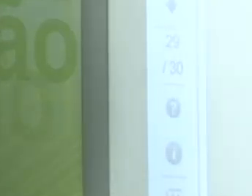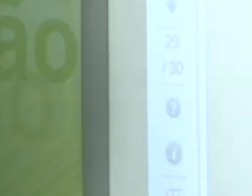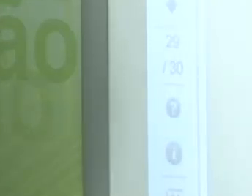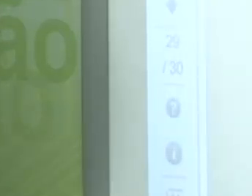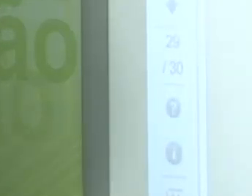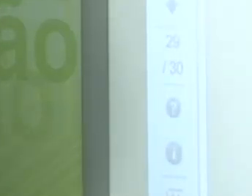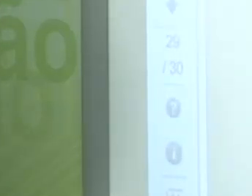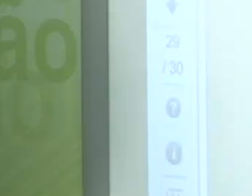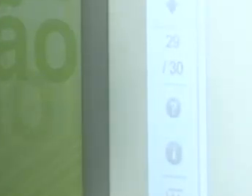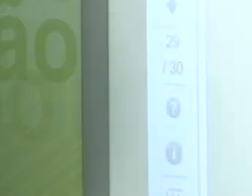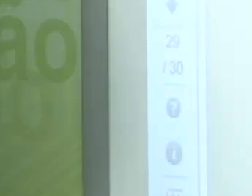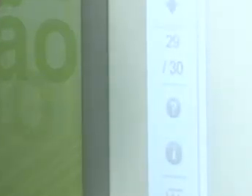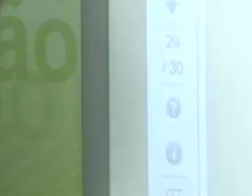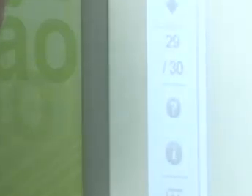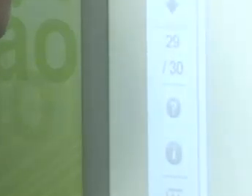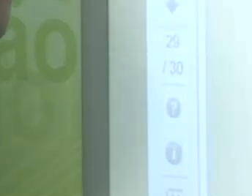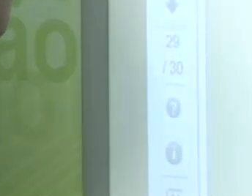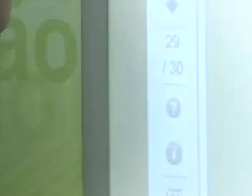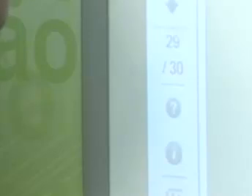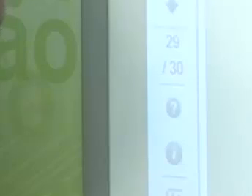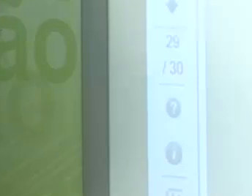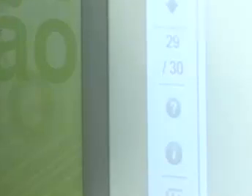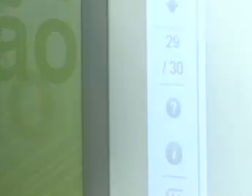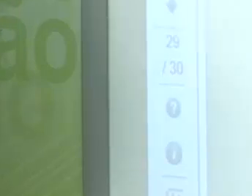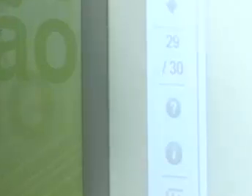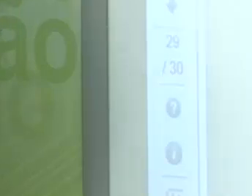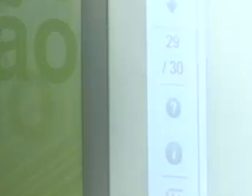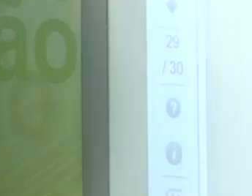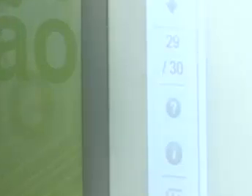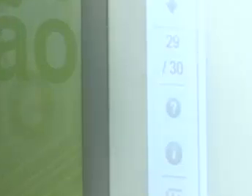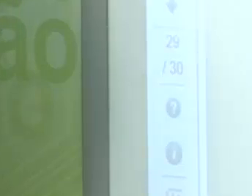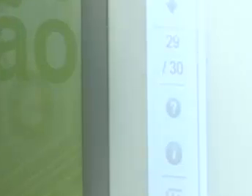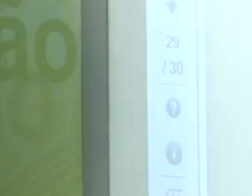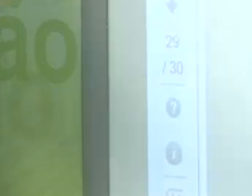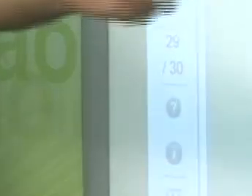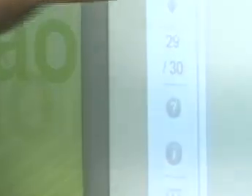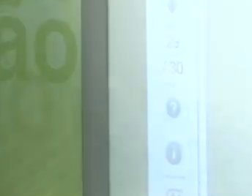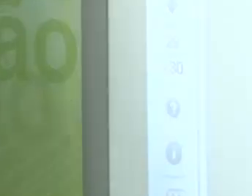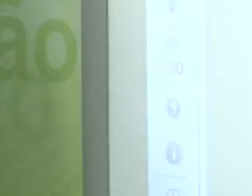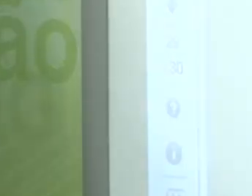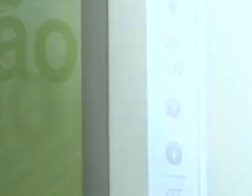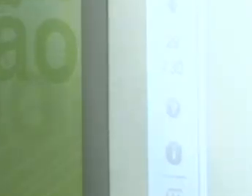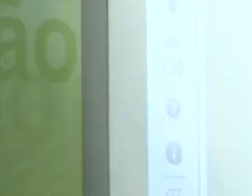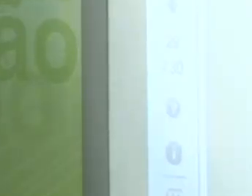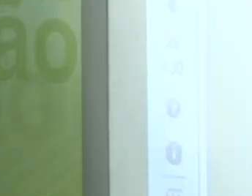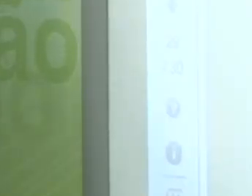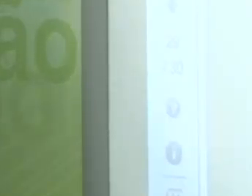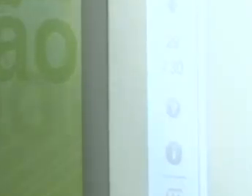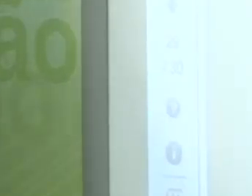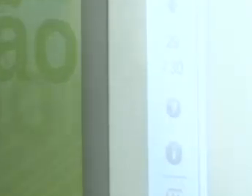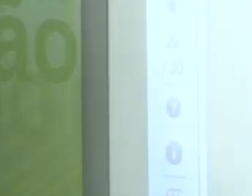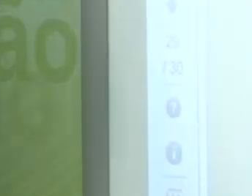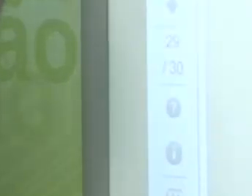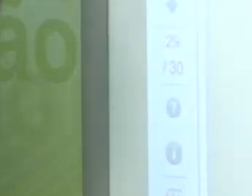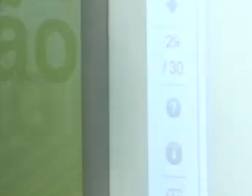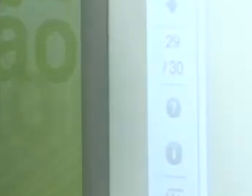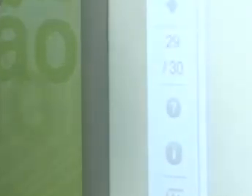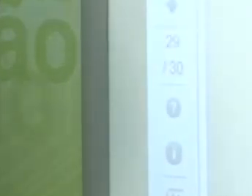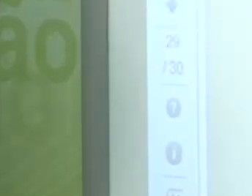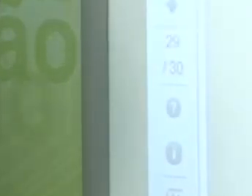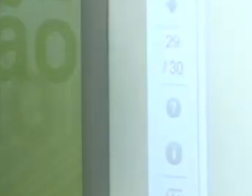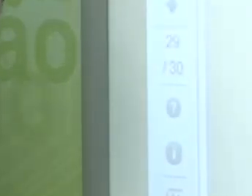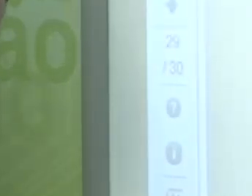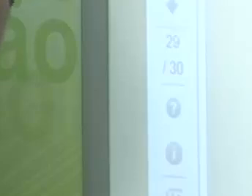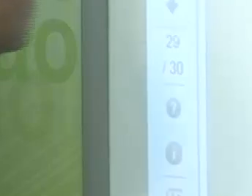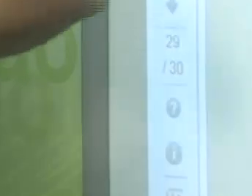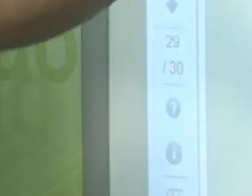que quanto mais evoluído fica a TI, menos os usuários percebem a TI. Fica uma coisa